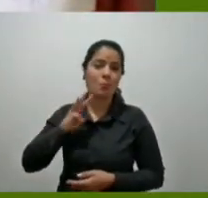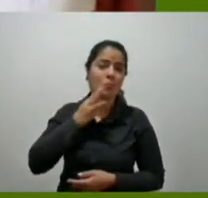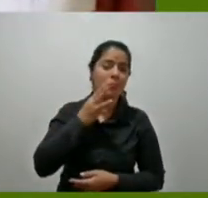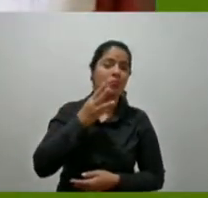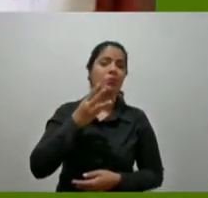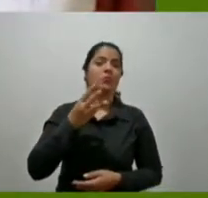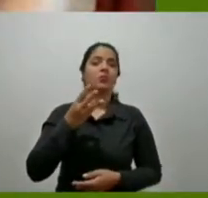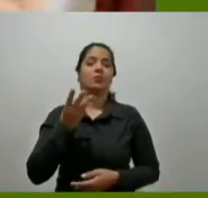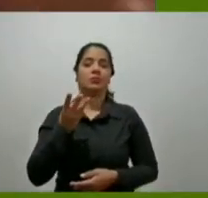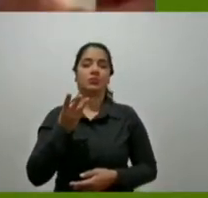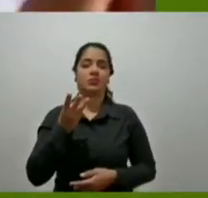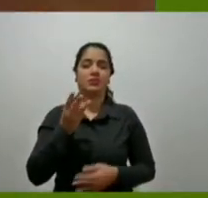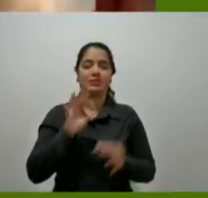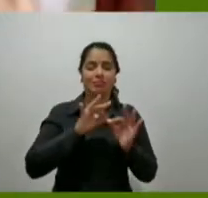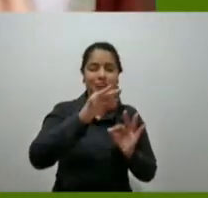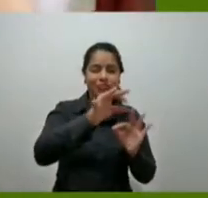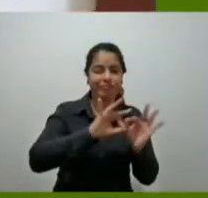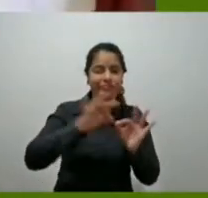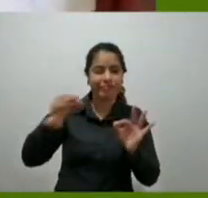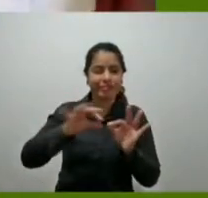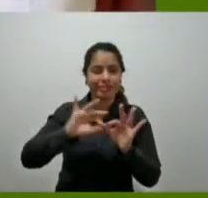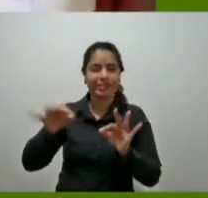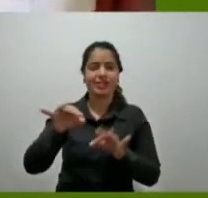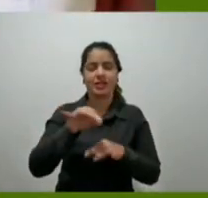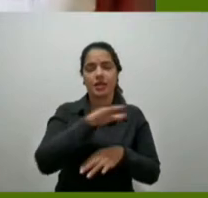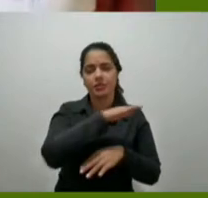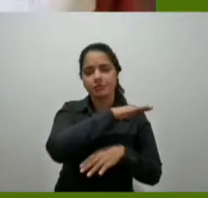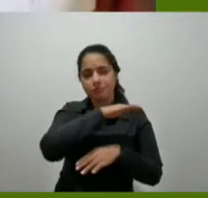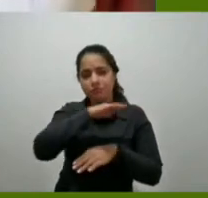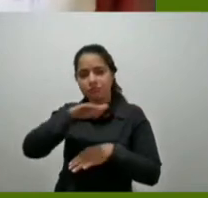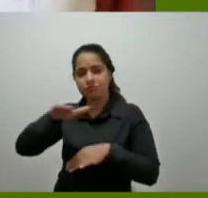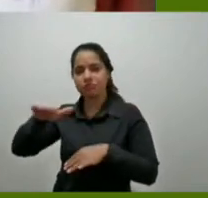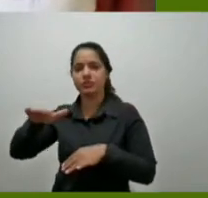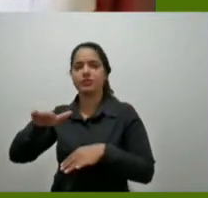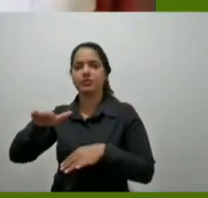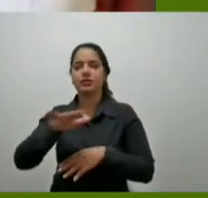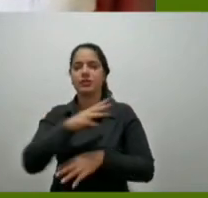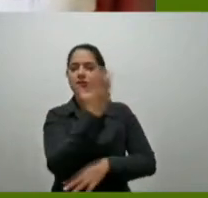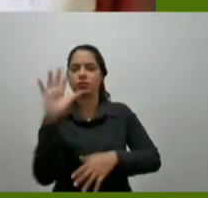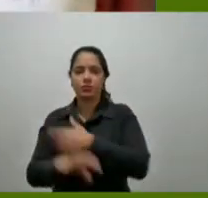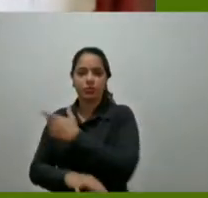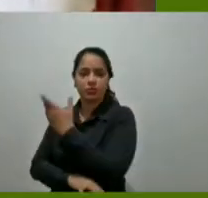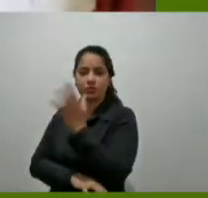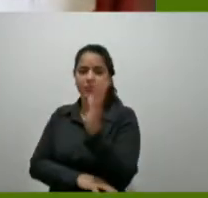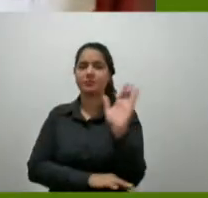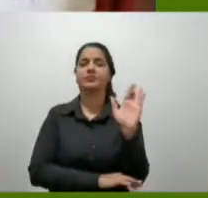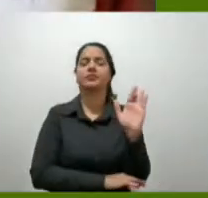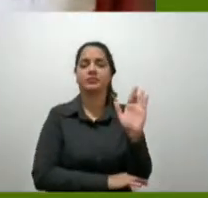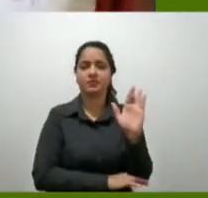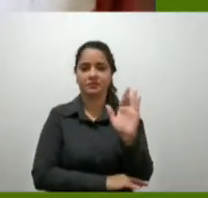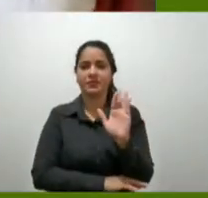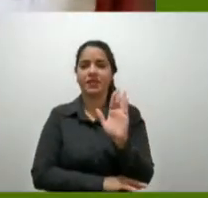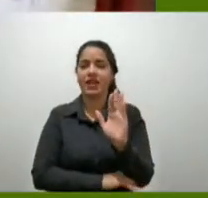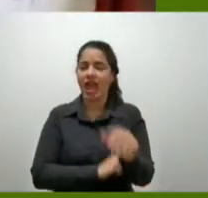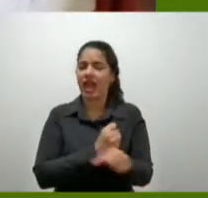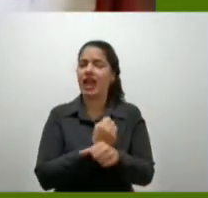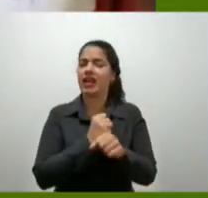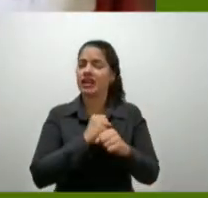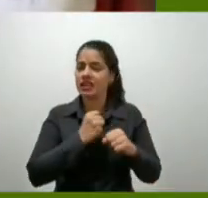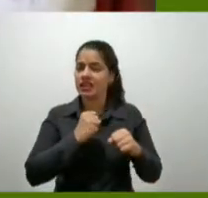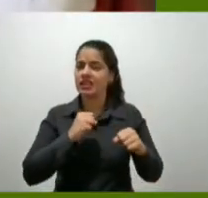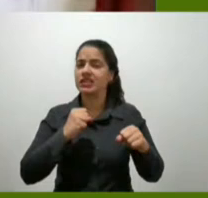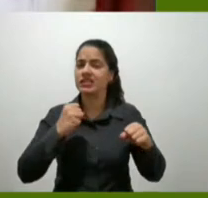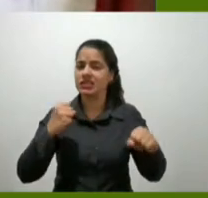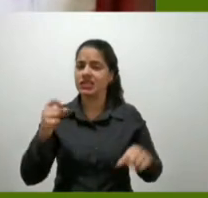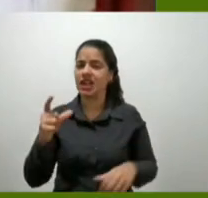do ecossistema amazônico, não é? Nós temos a maior reserva de riquezas do